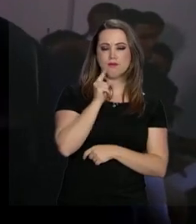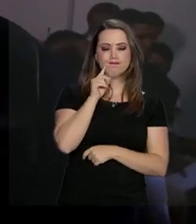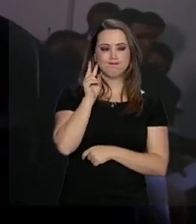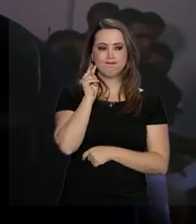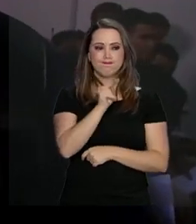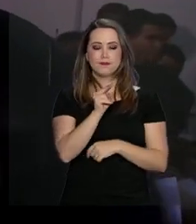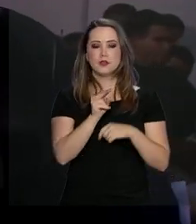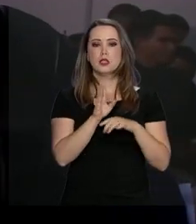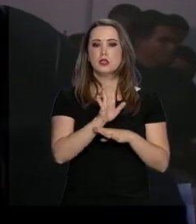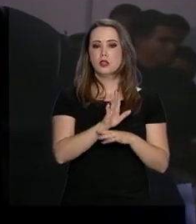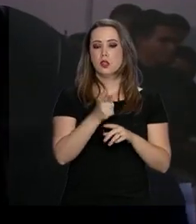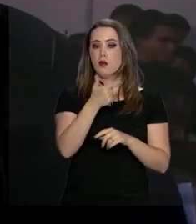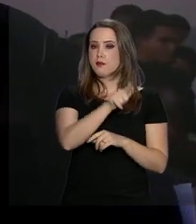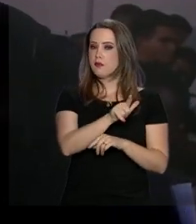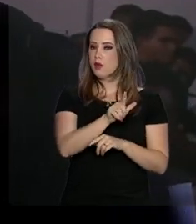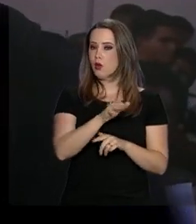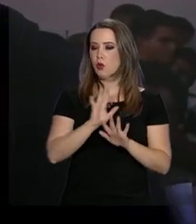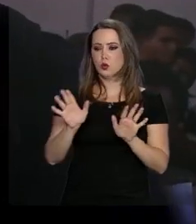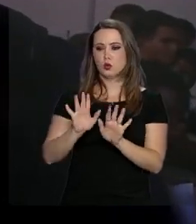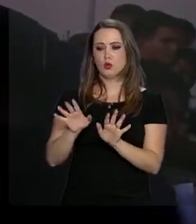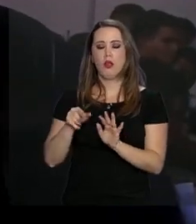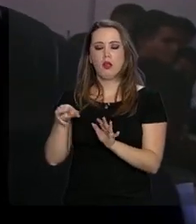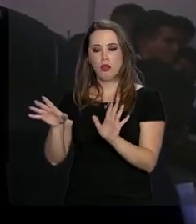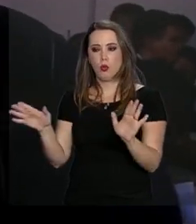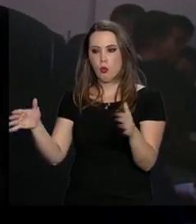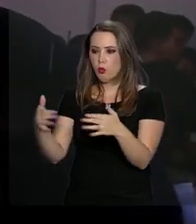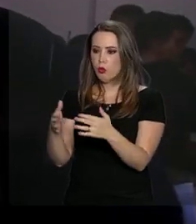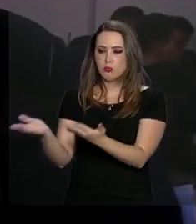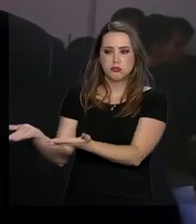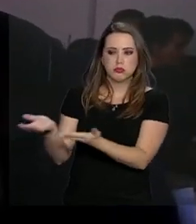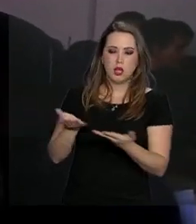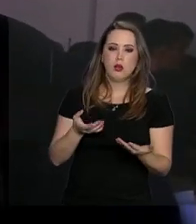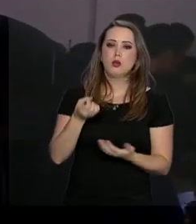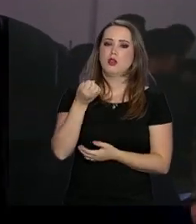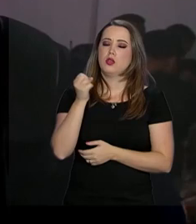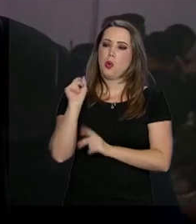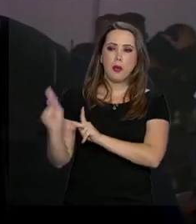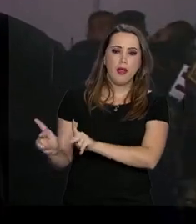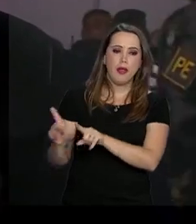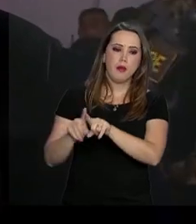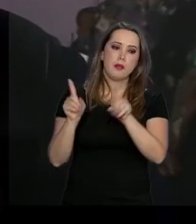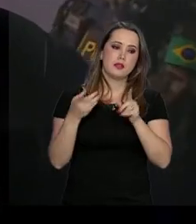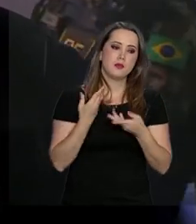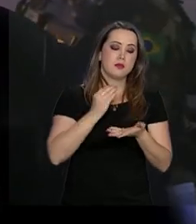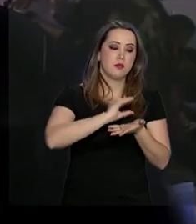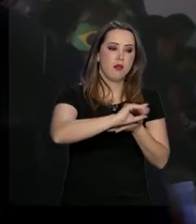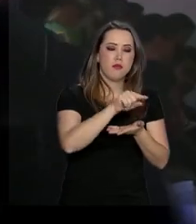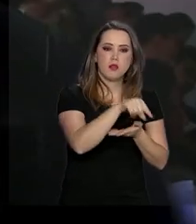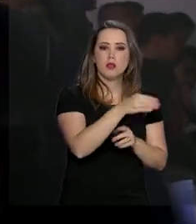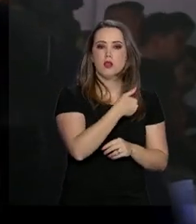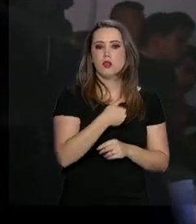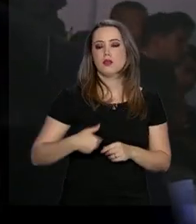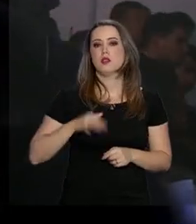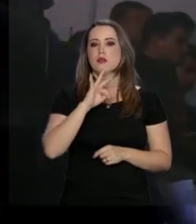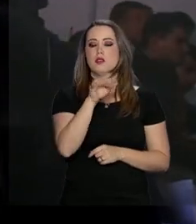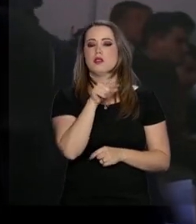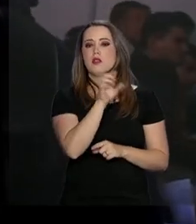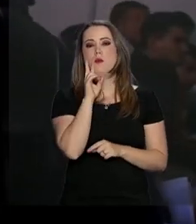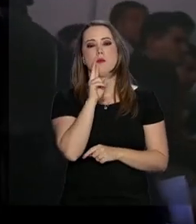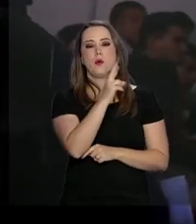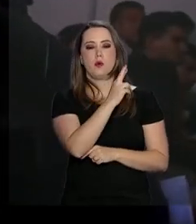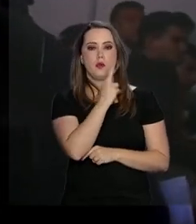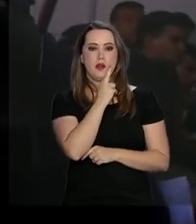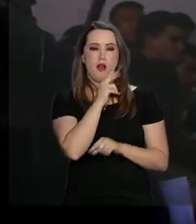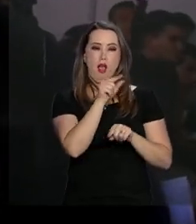um outro viés, que não é relativo à operação acolhida, e sim de um repasse de recursos do governo federal para o apoio ao